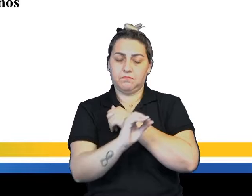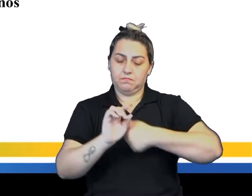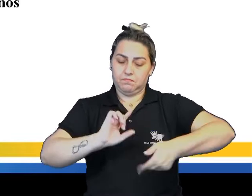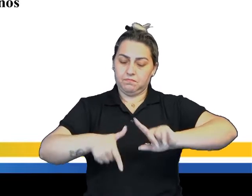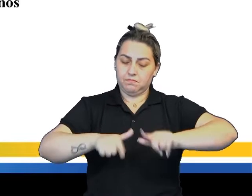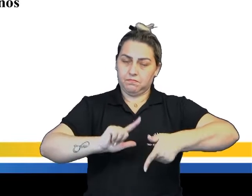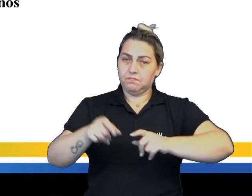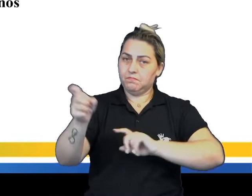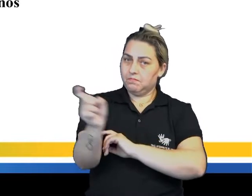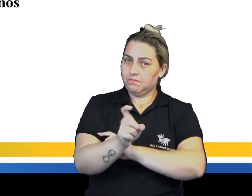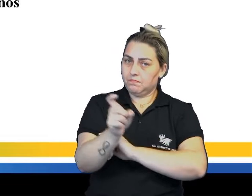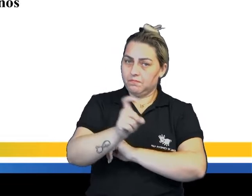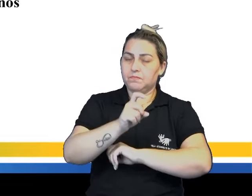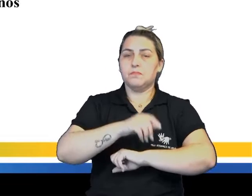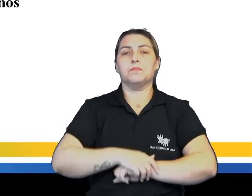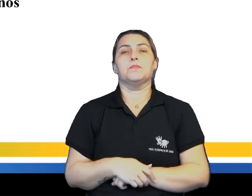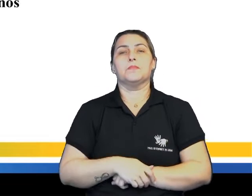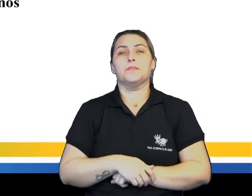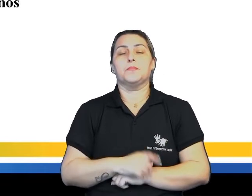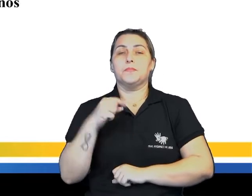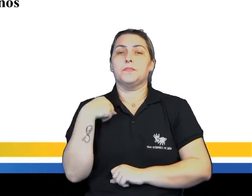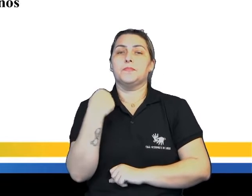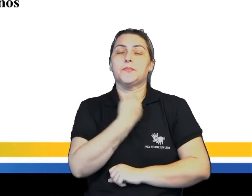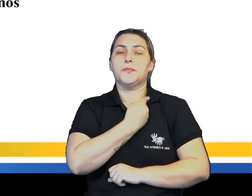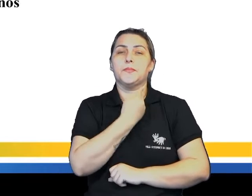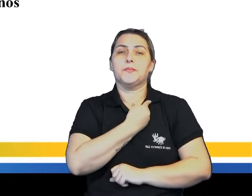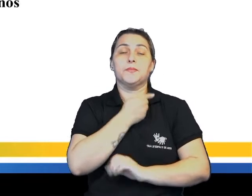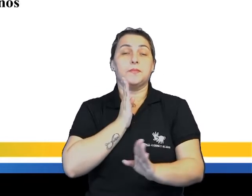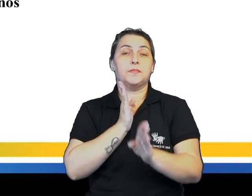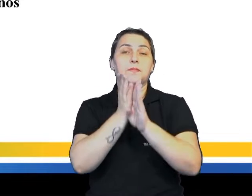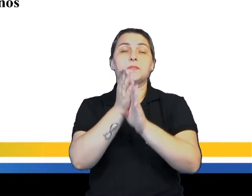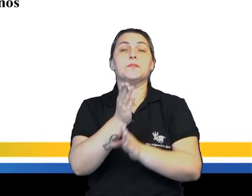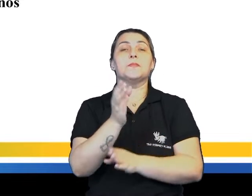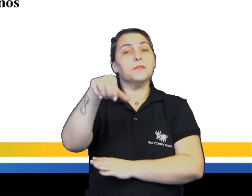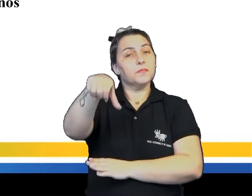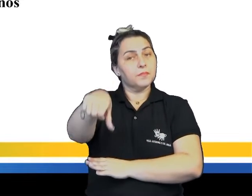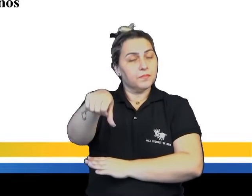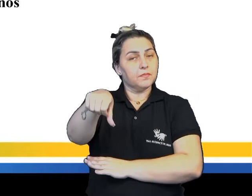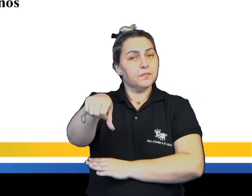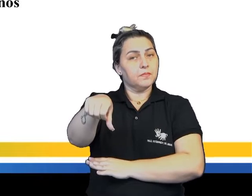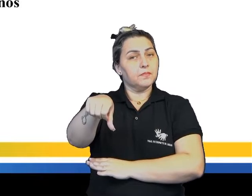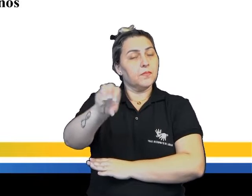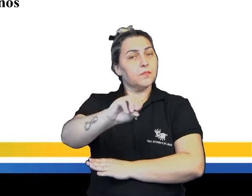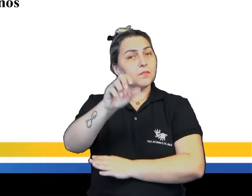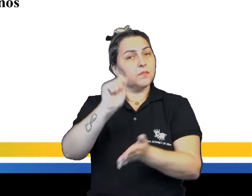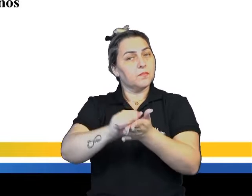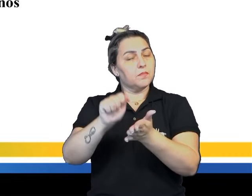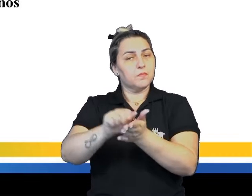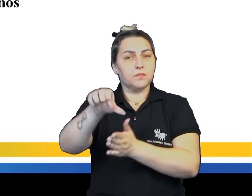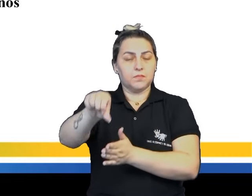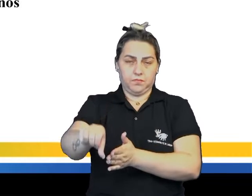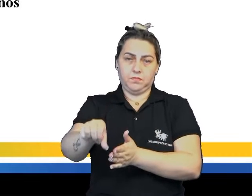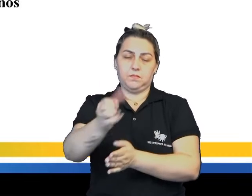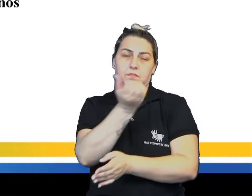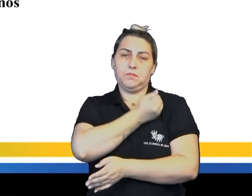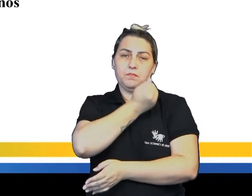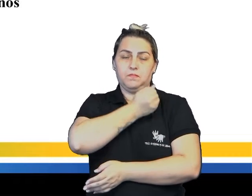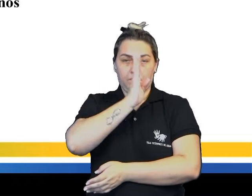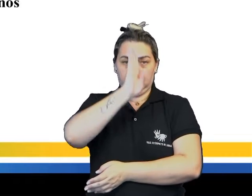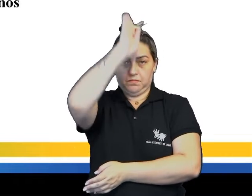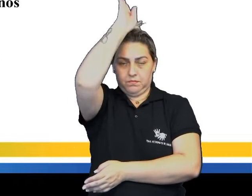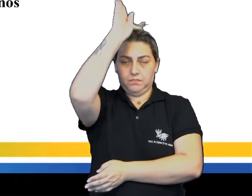letra X? Para a gente identificar o 9 ou escrever o 9 em numeração